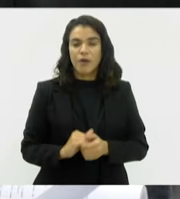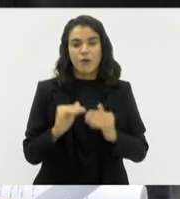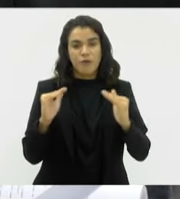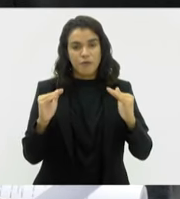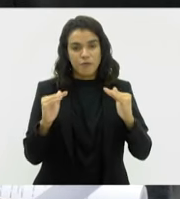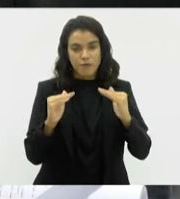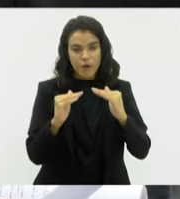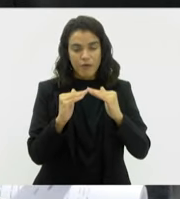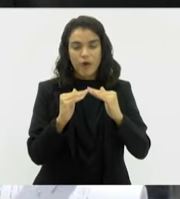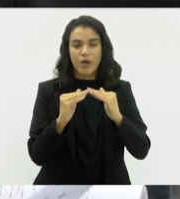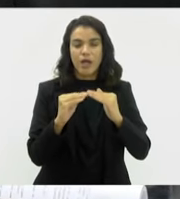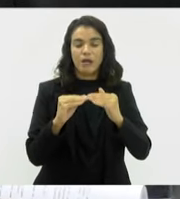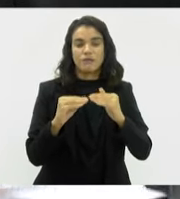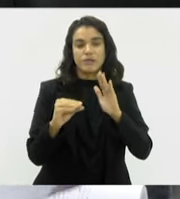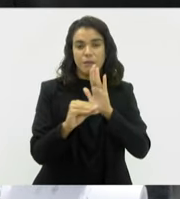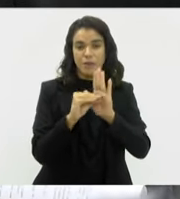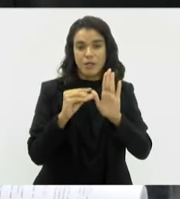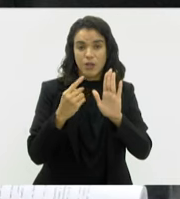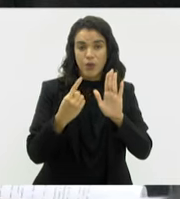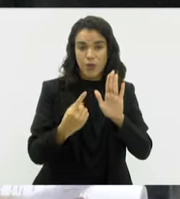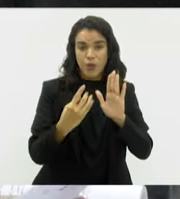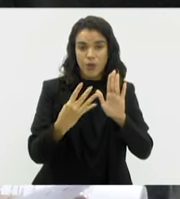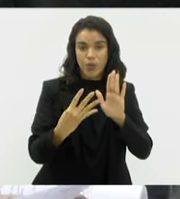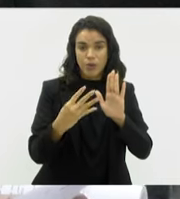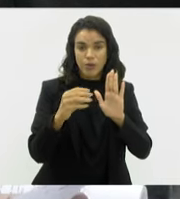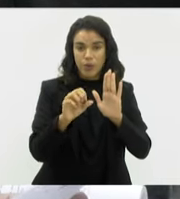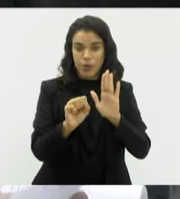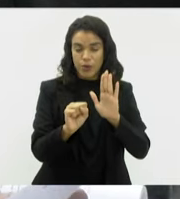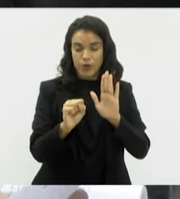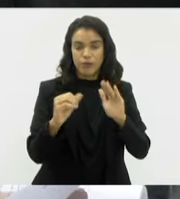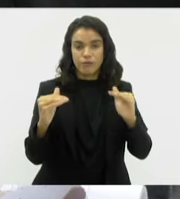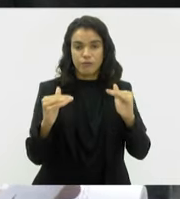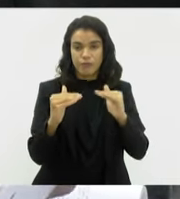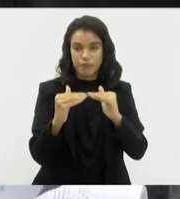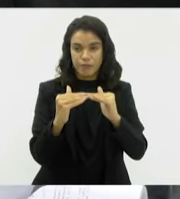favorável às emendas 1, 4 e 8, favorável